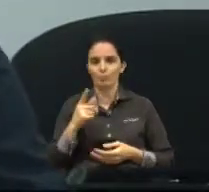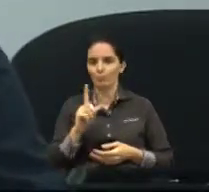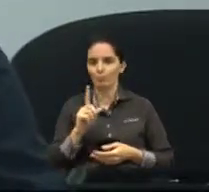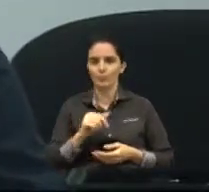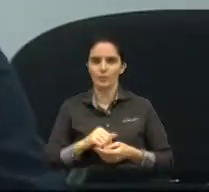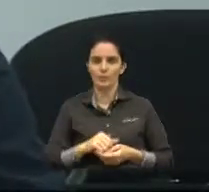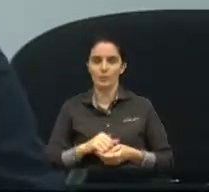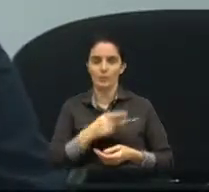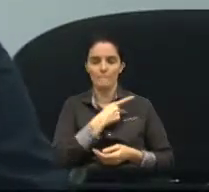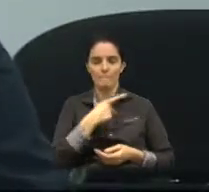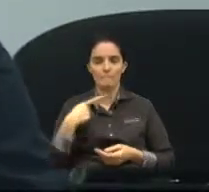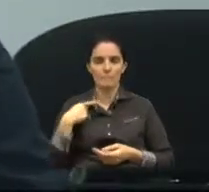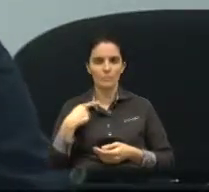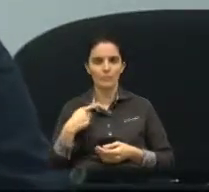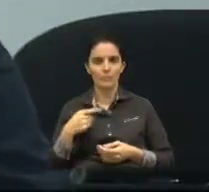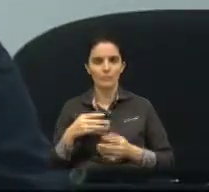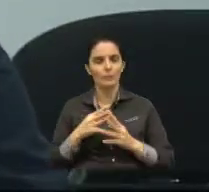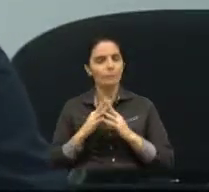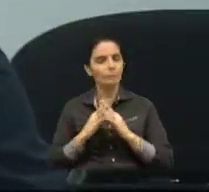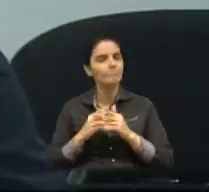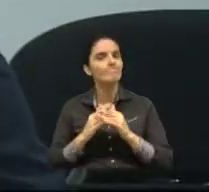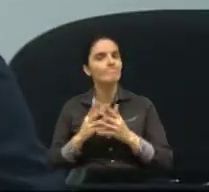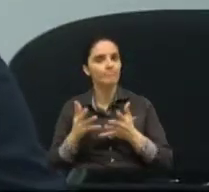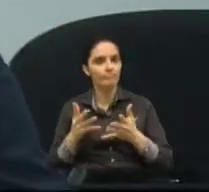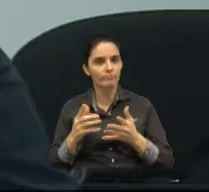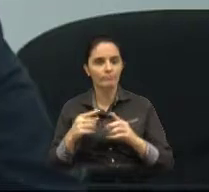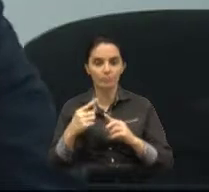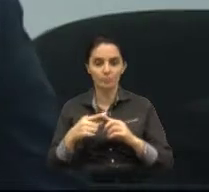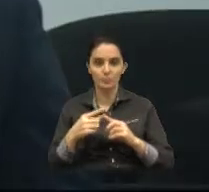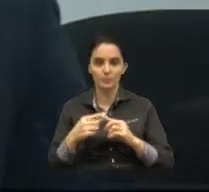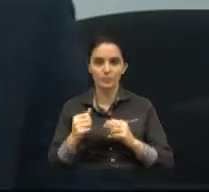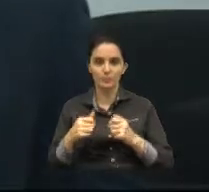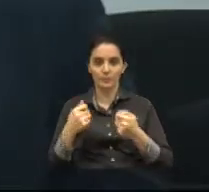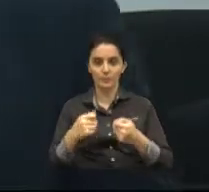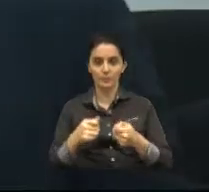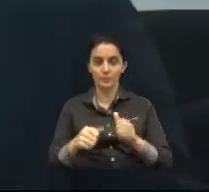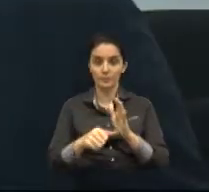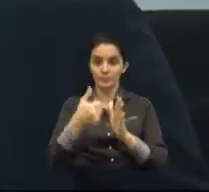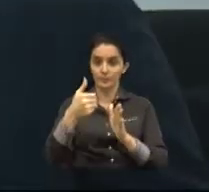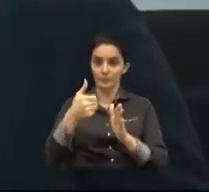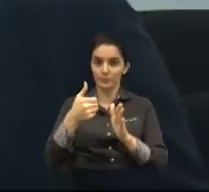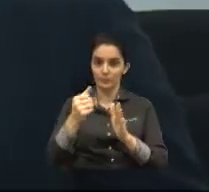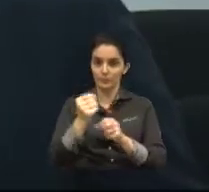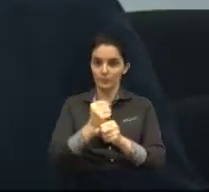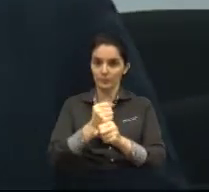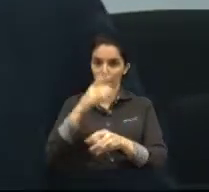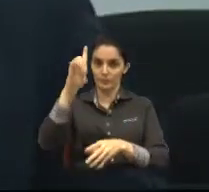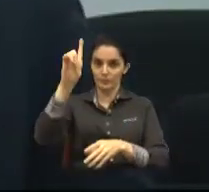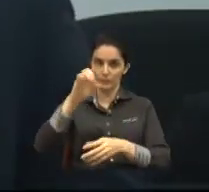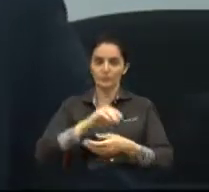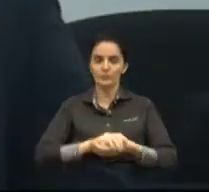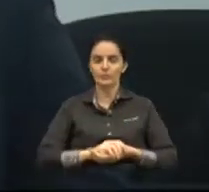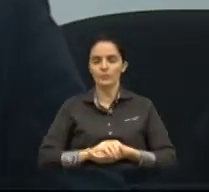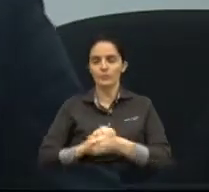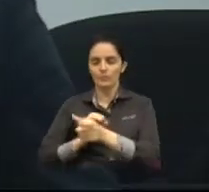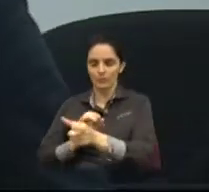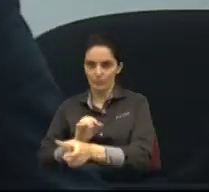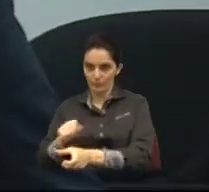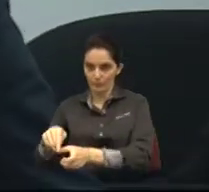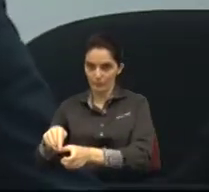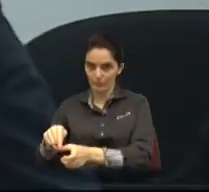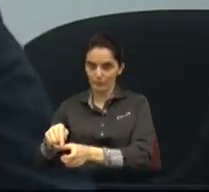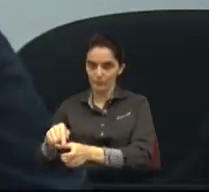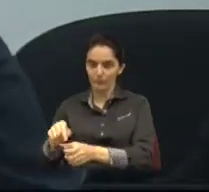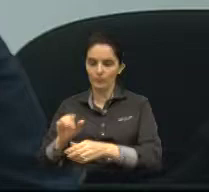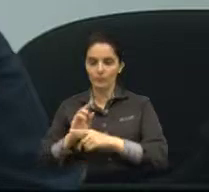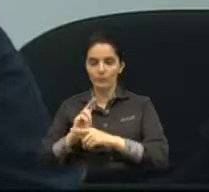estive visitando a igreja do Lagoa Nova, uma das penúltimas igrejas que o pastor Silas Valdivino